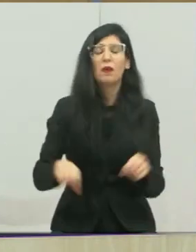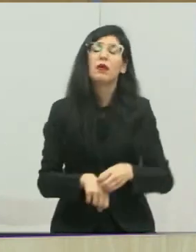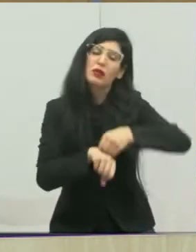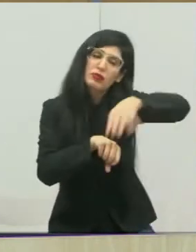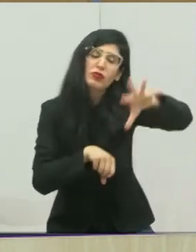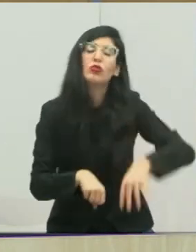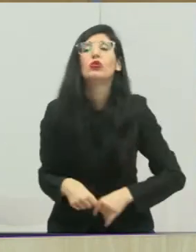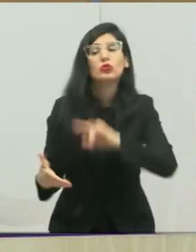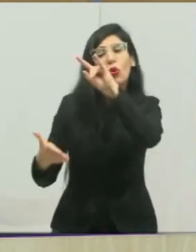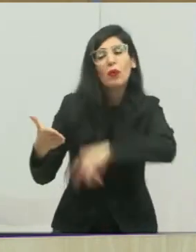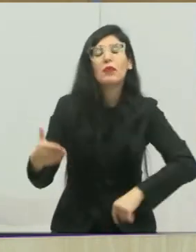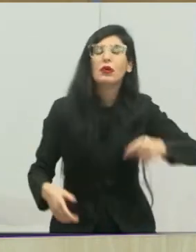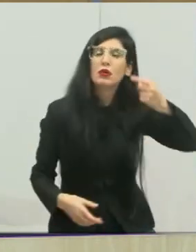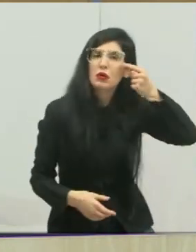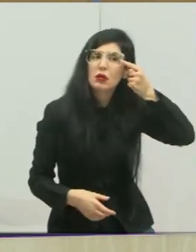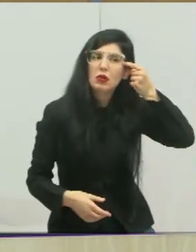número